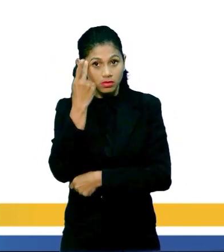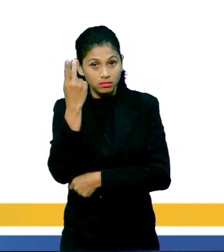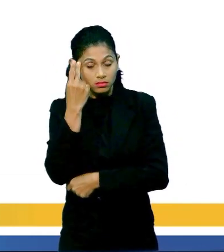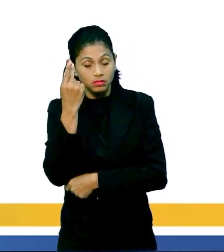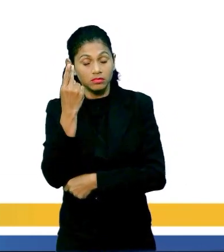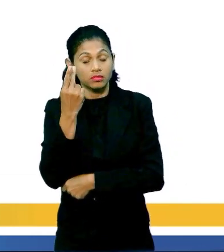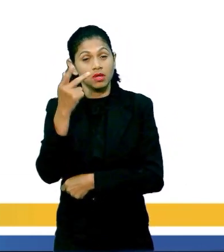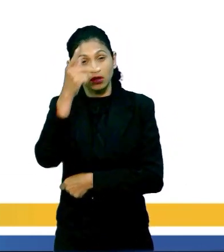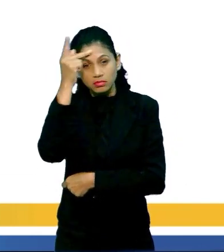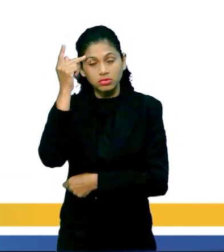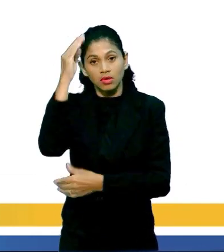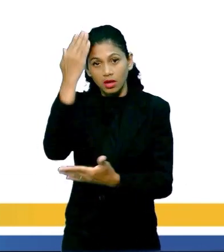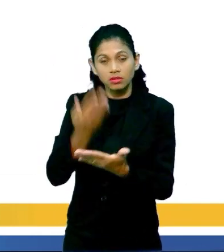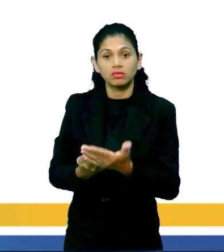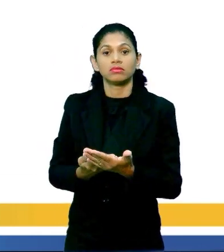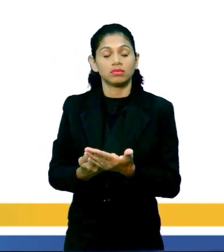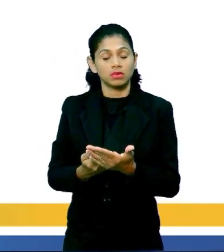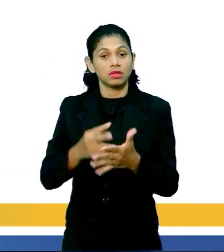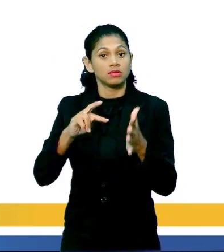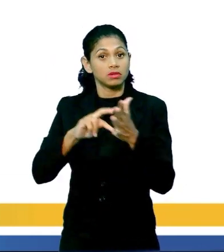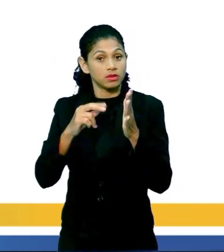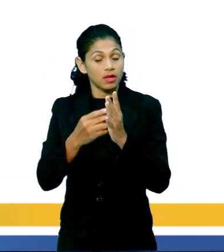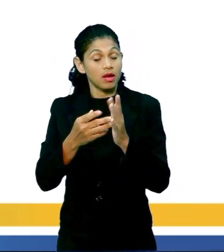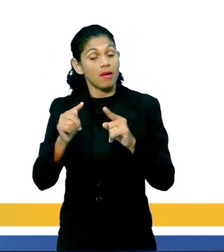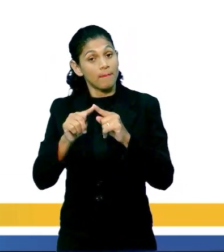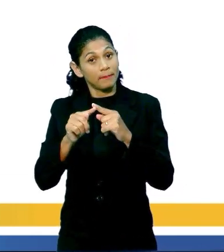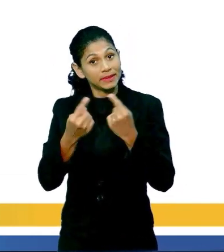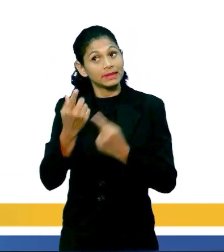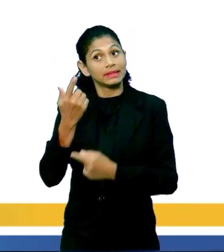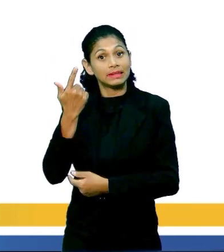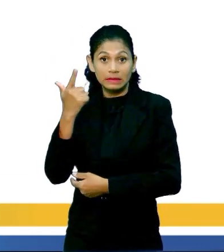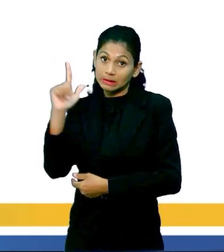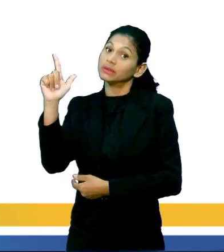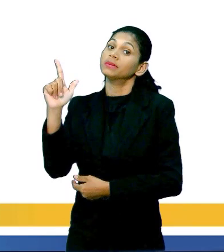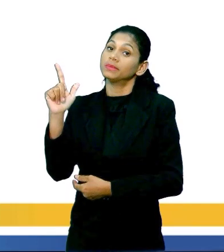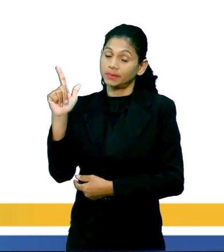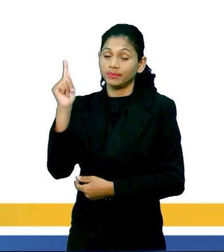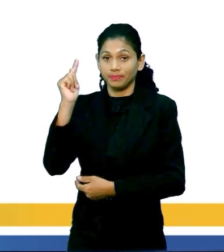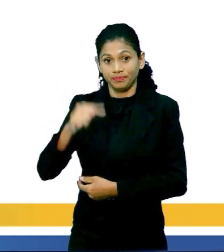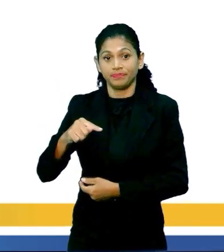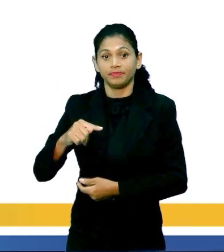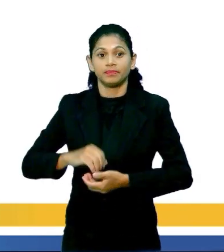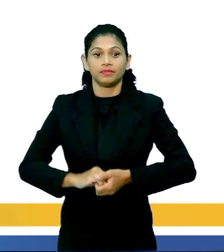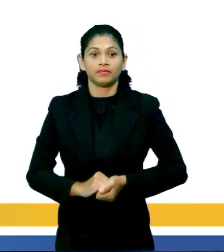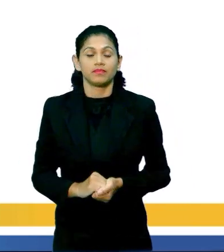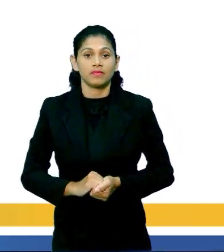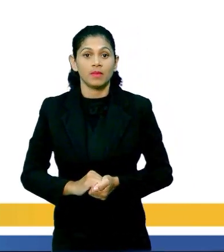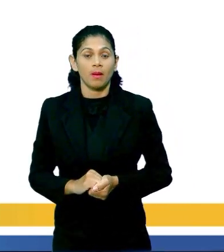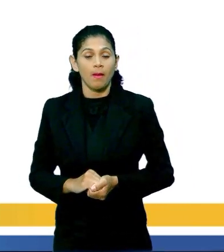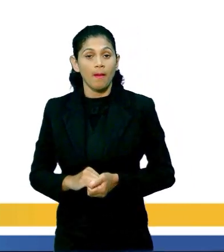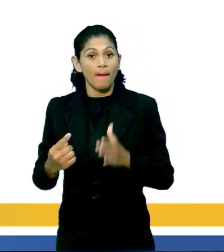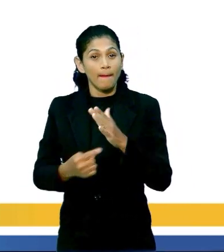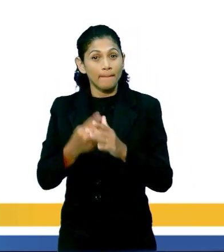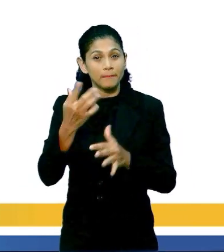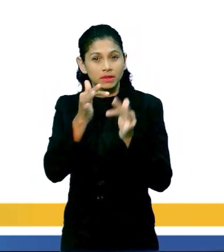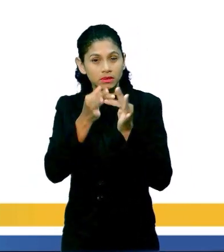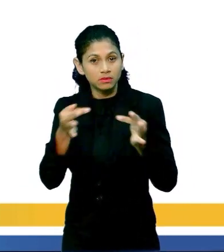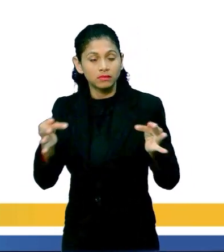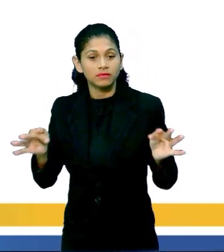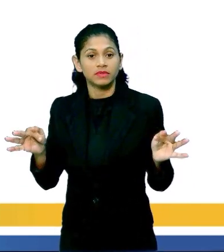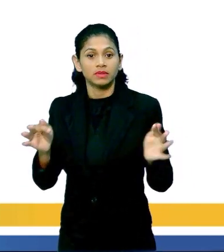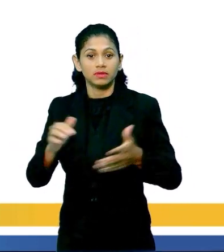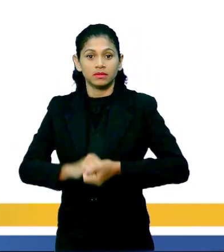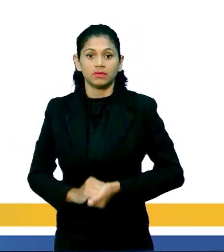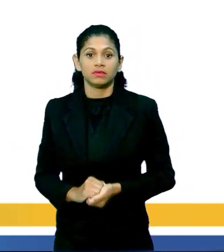que são o significado, porém são outros, ok? Vamos ver ali a primeira frase. He arrived after